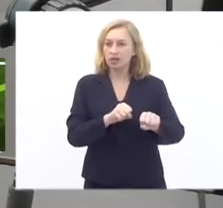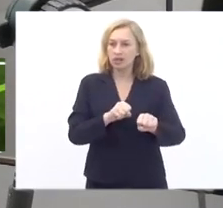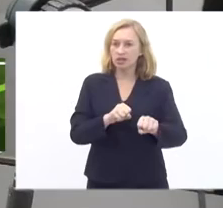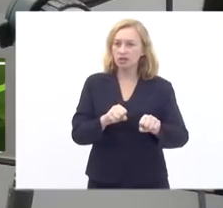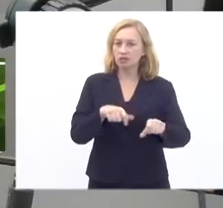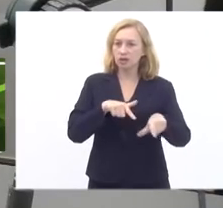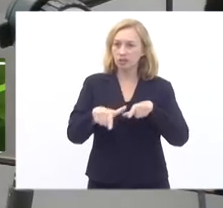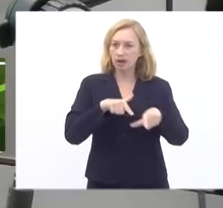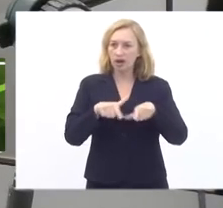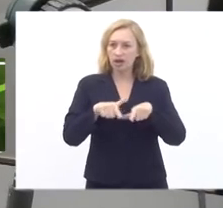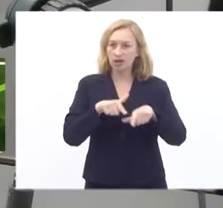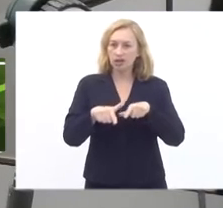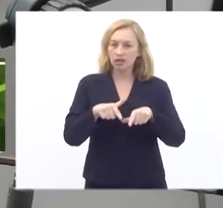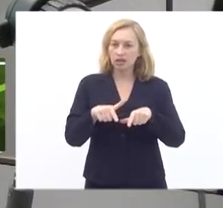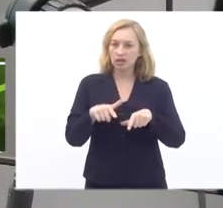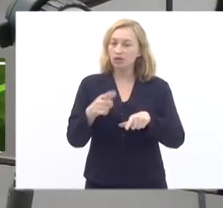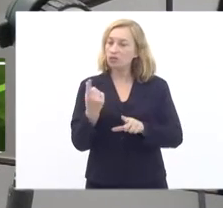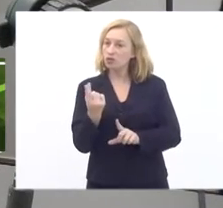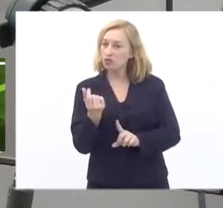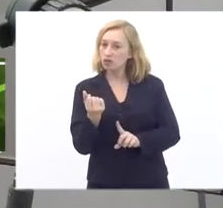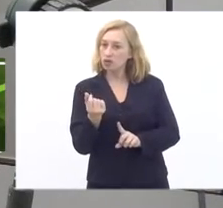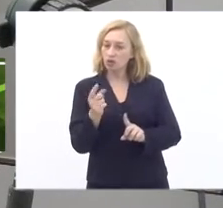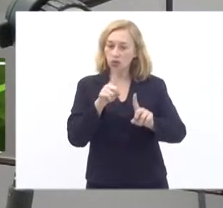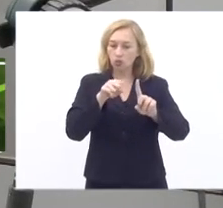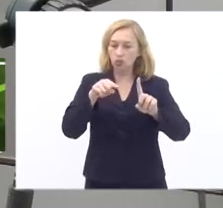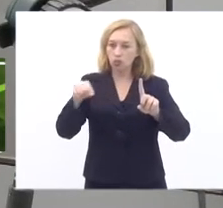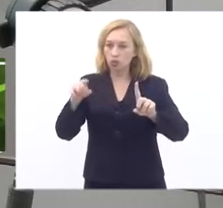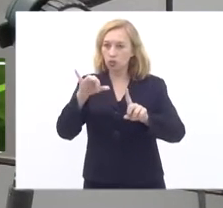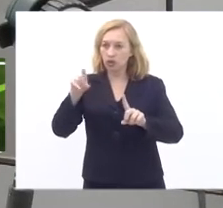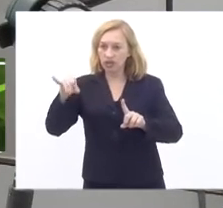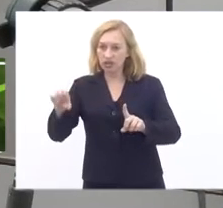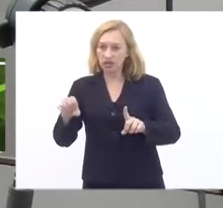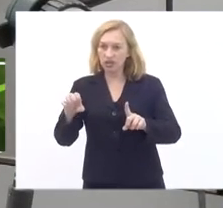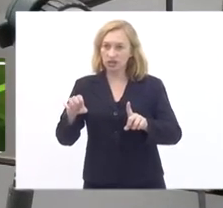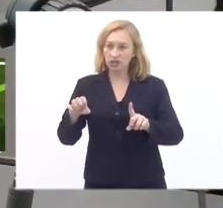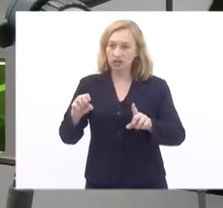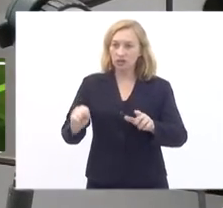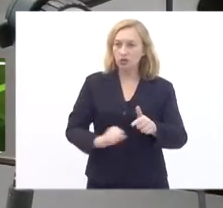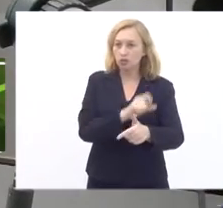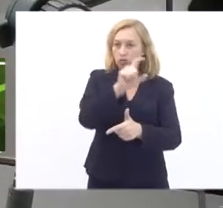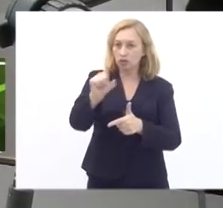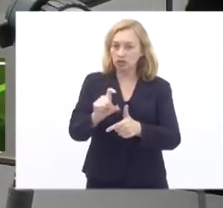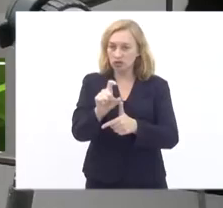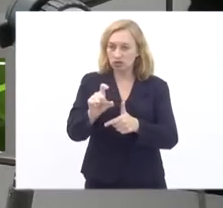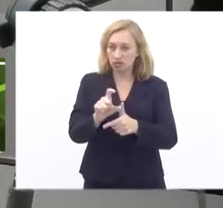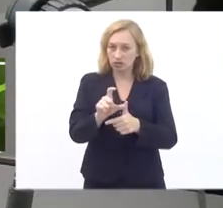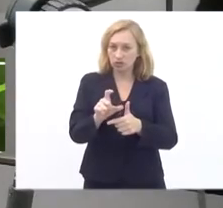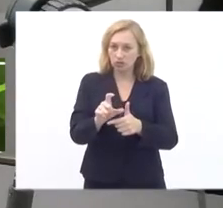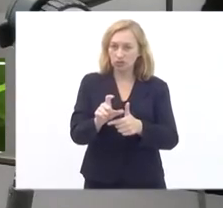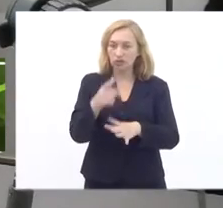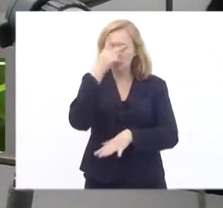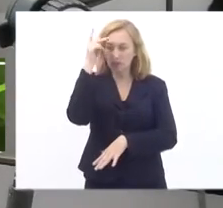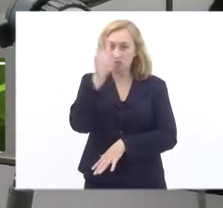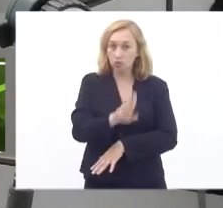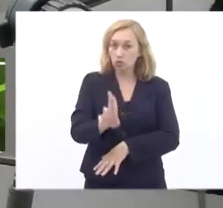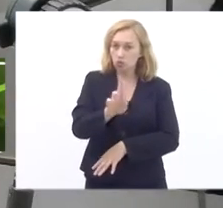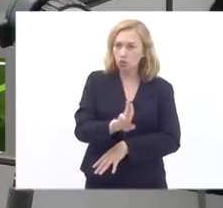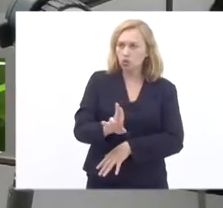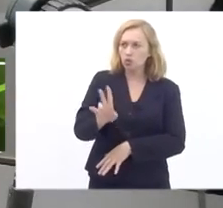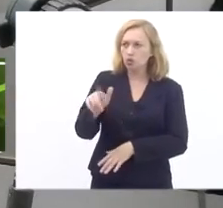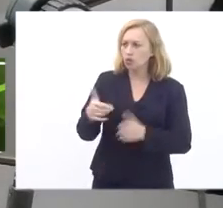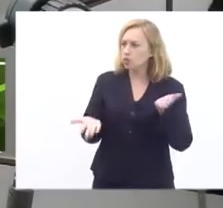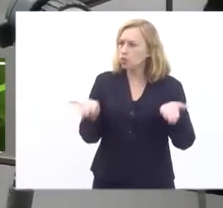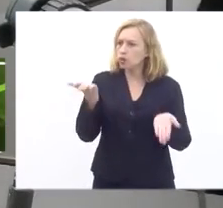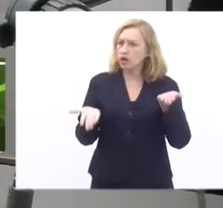ótima tinha que ser fruto do poder aquisitivo do usuário. É isso que equilibra